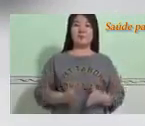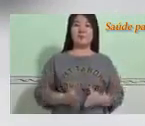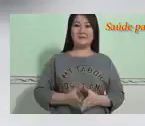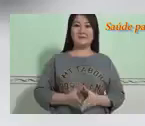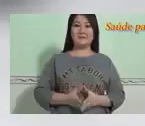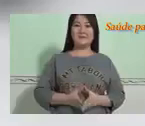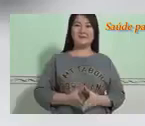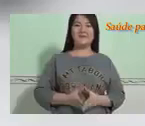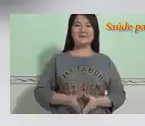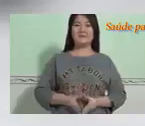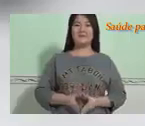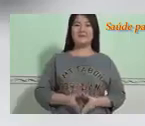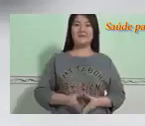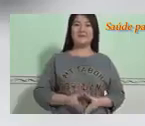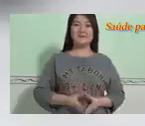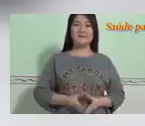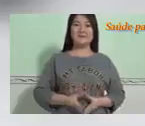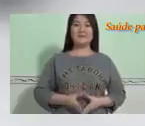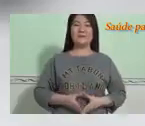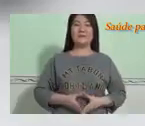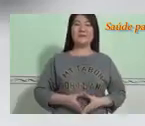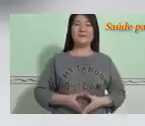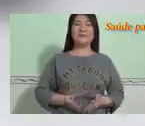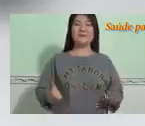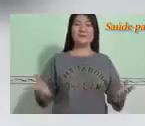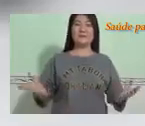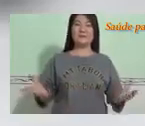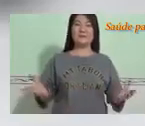doenças degenerativas, como Alzheimer.